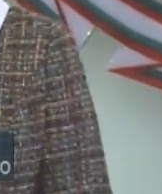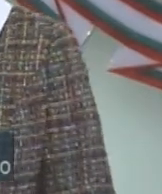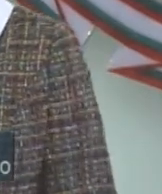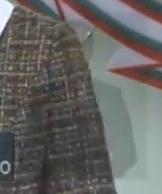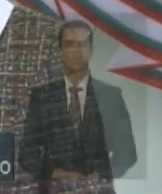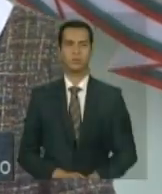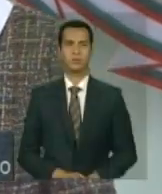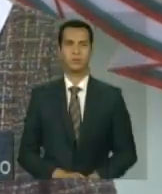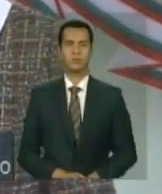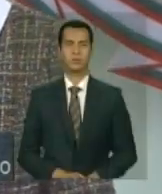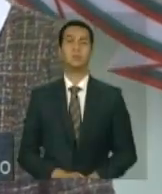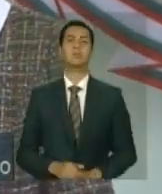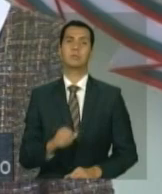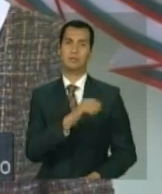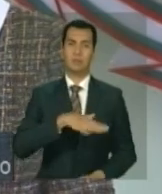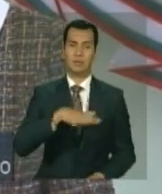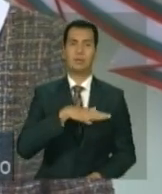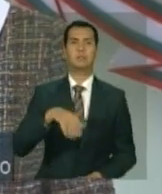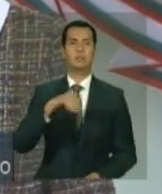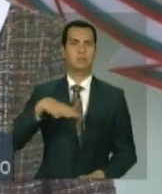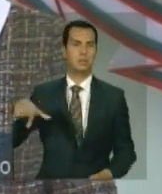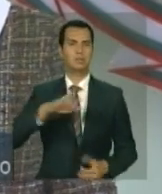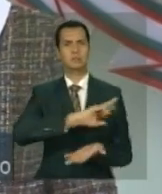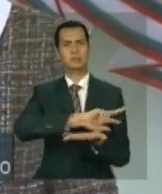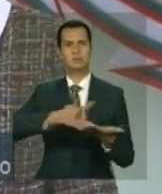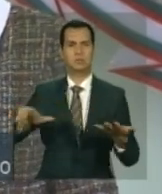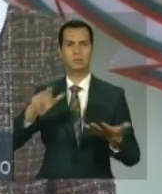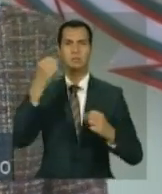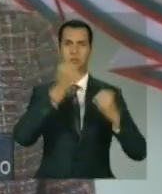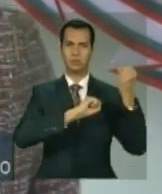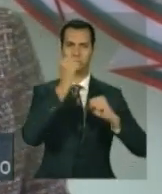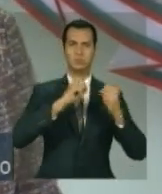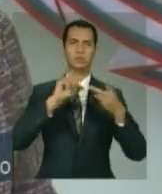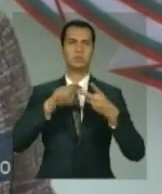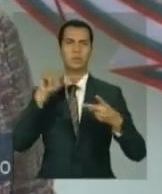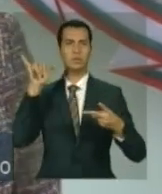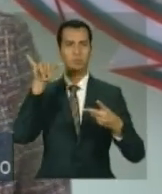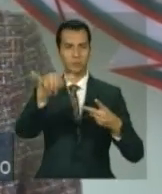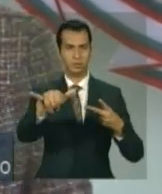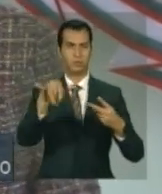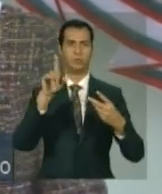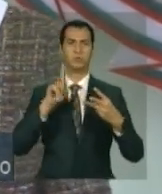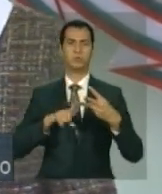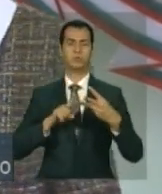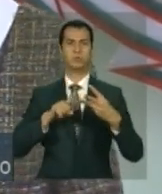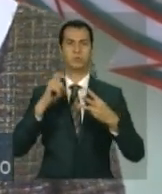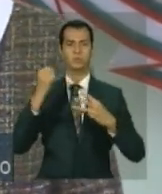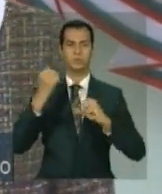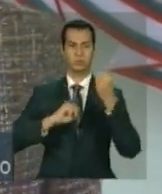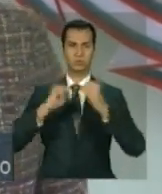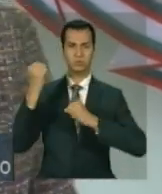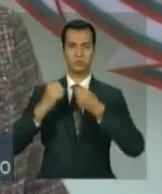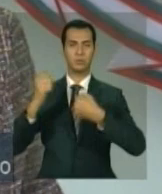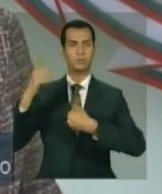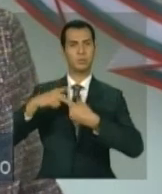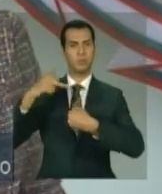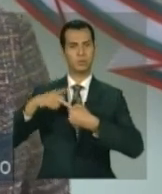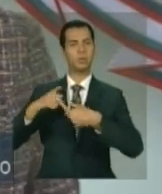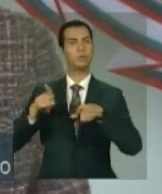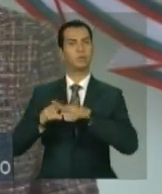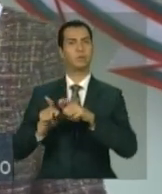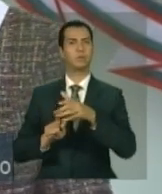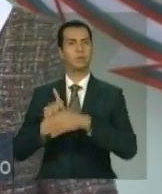relativas à indústria. a aeronáutica e a indústria do petróleo e gás.